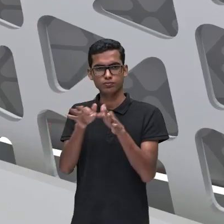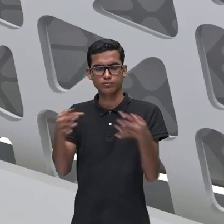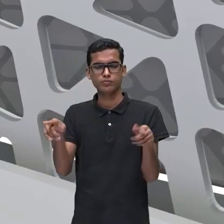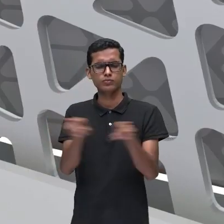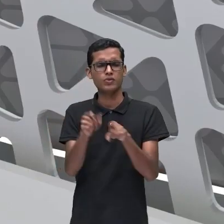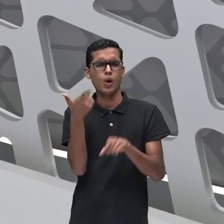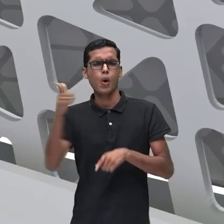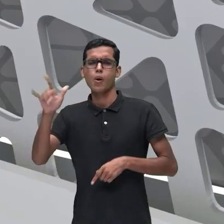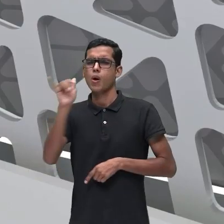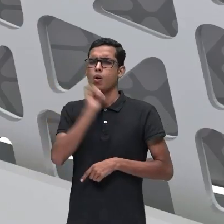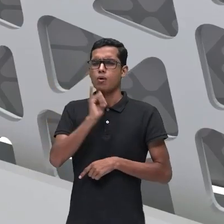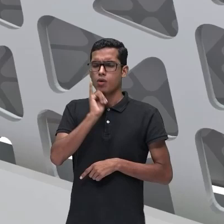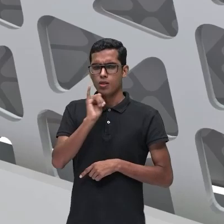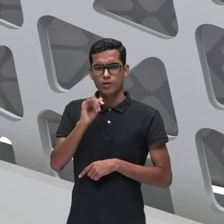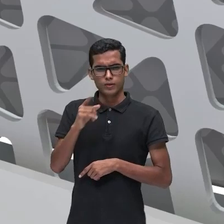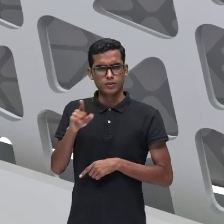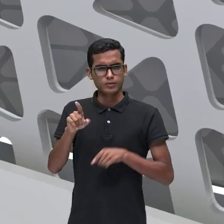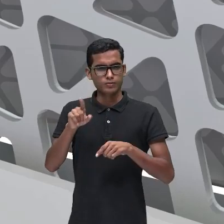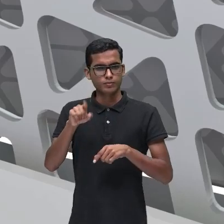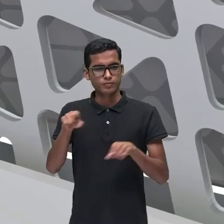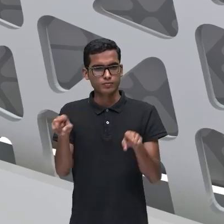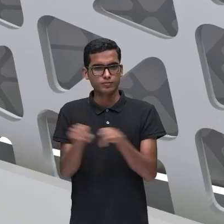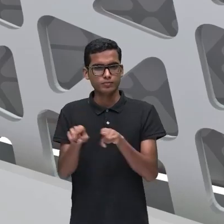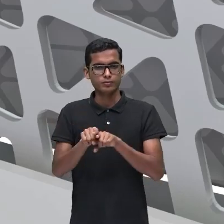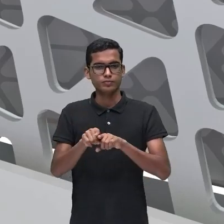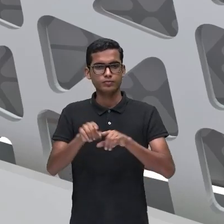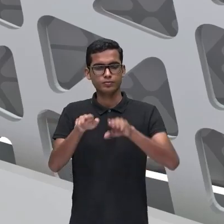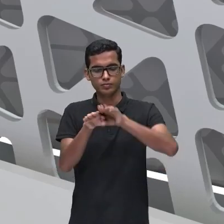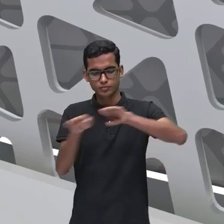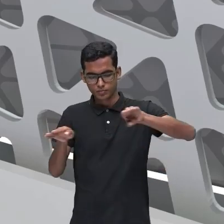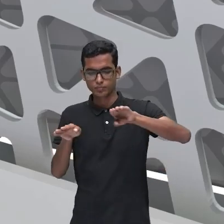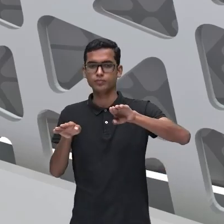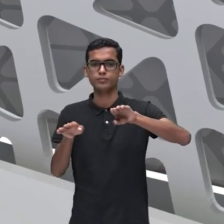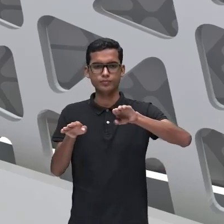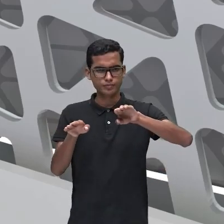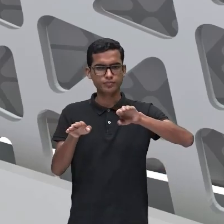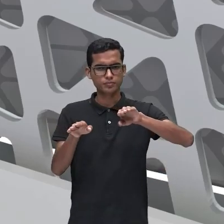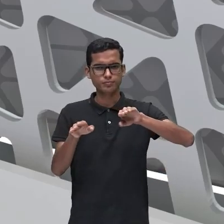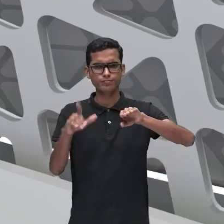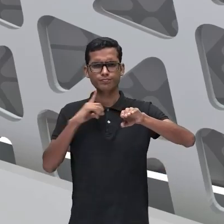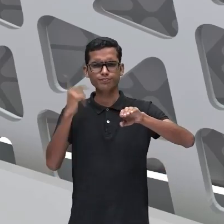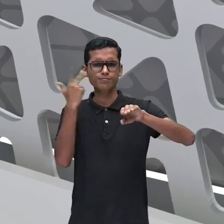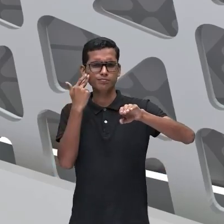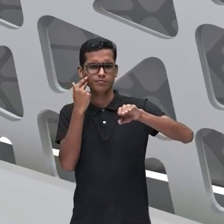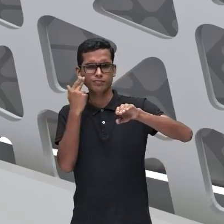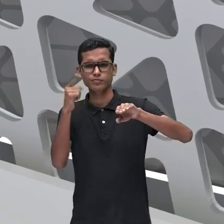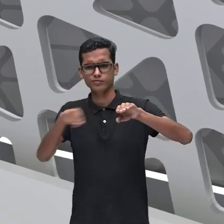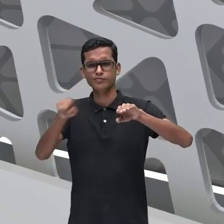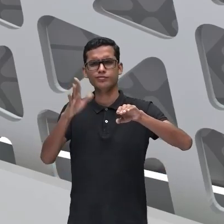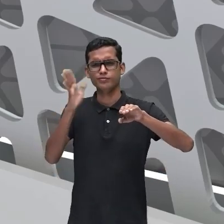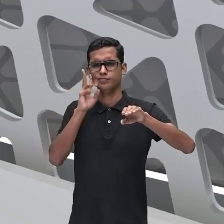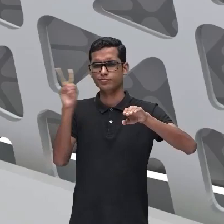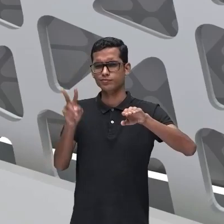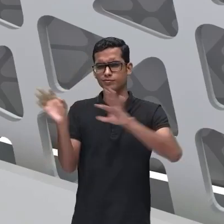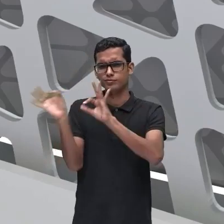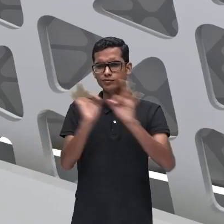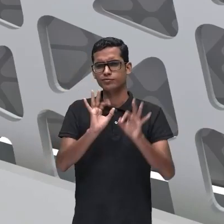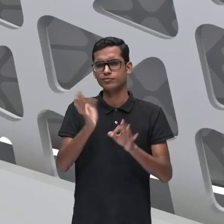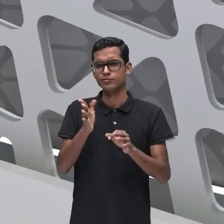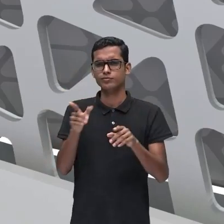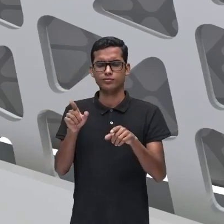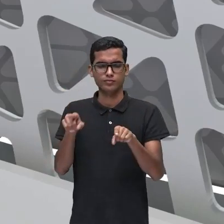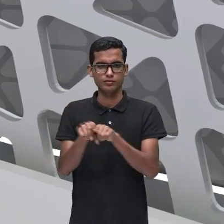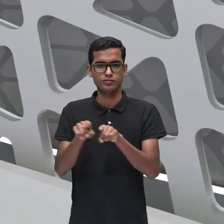exemplo de plano inclinado, que é muito comum, com certeza vocês já viram, que é